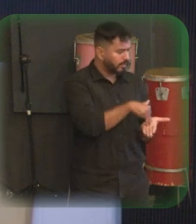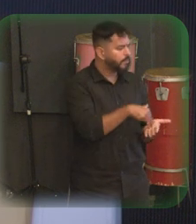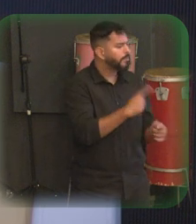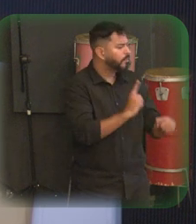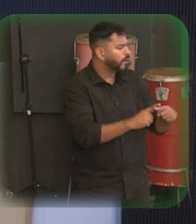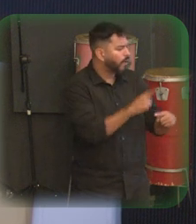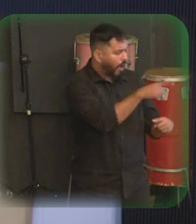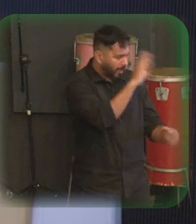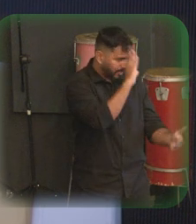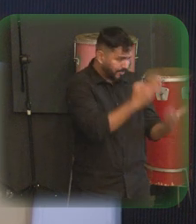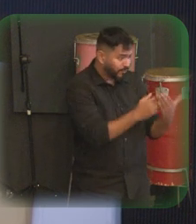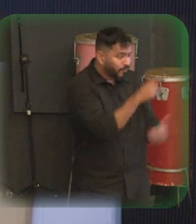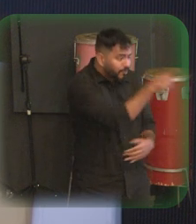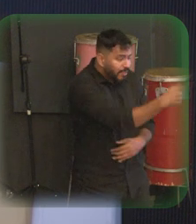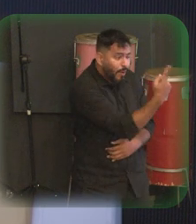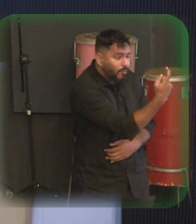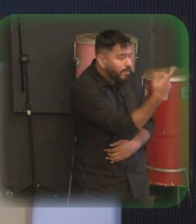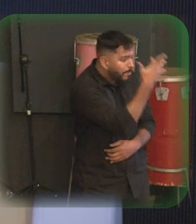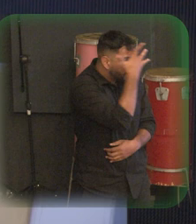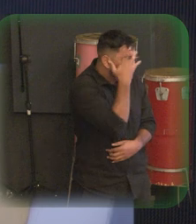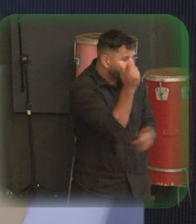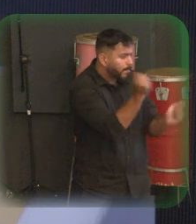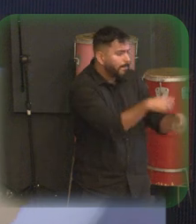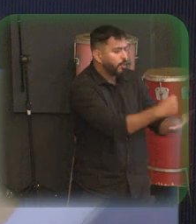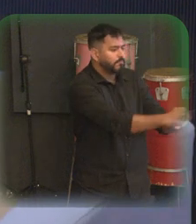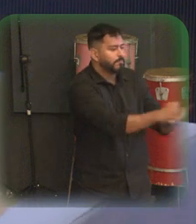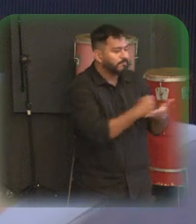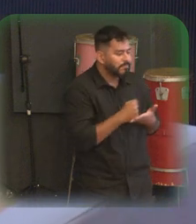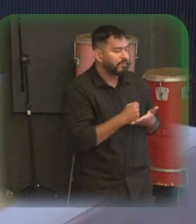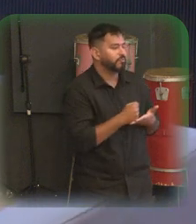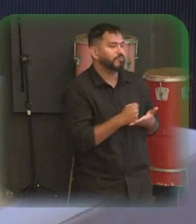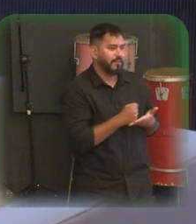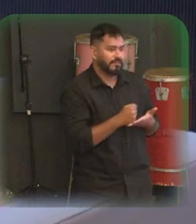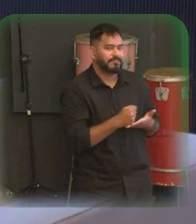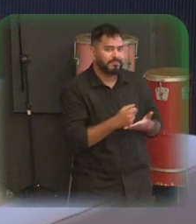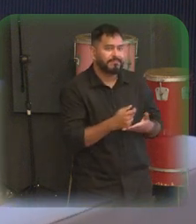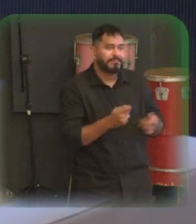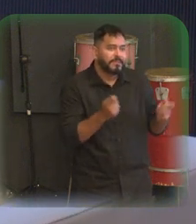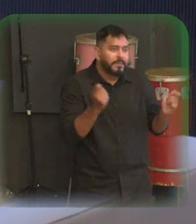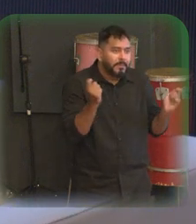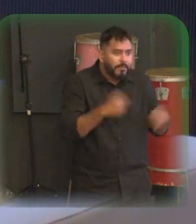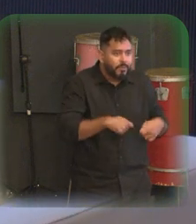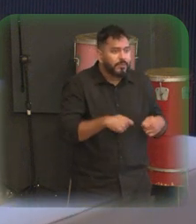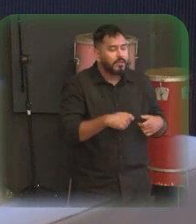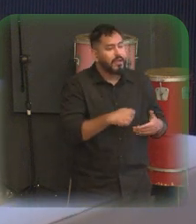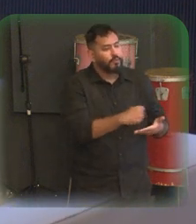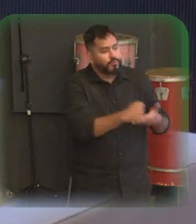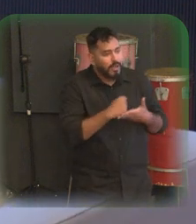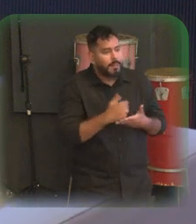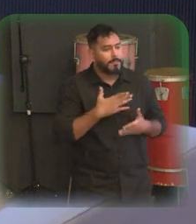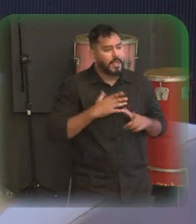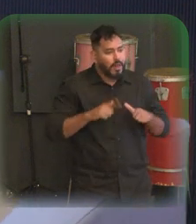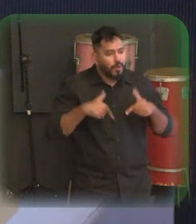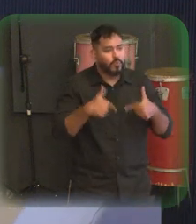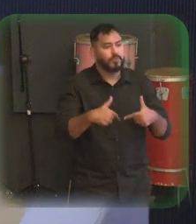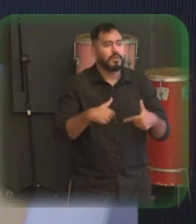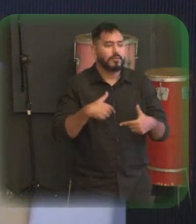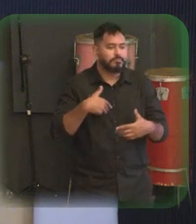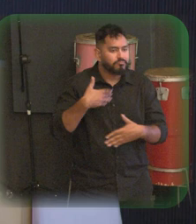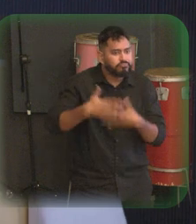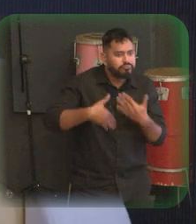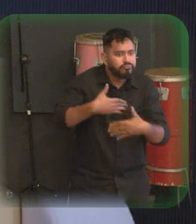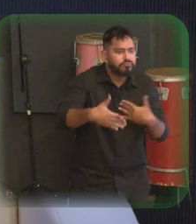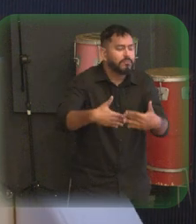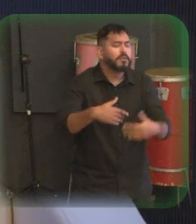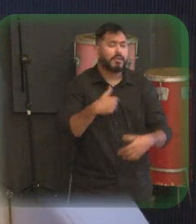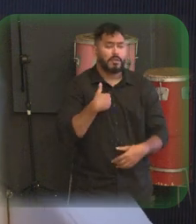que você é a única pessoa que pode me ajudar a poder fazer essa minha luta virar realidade. E eu era